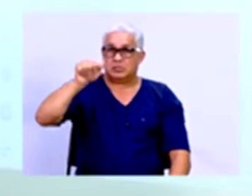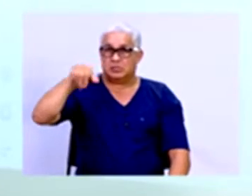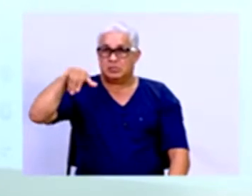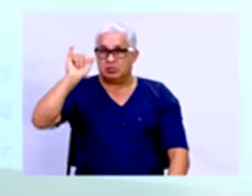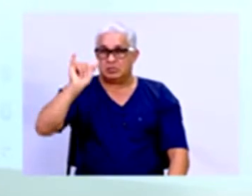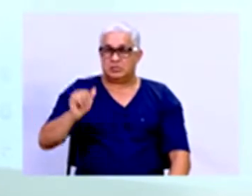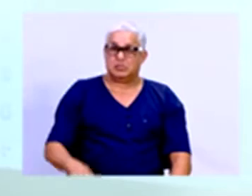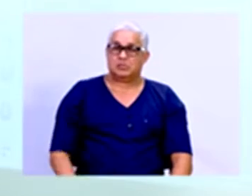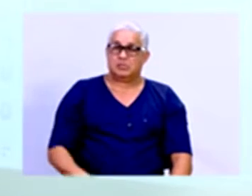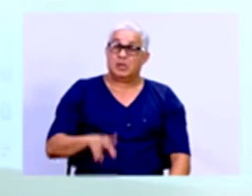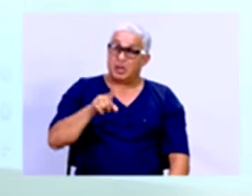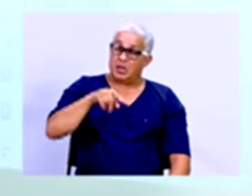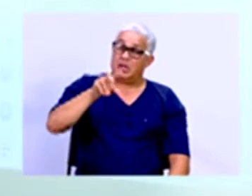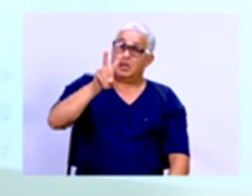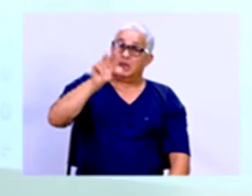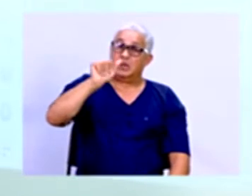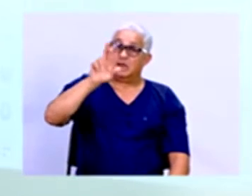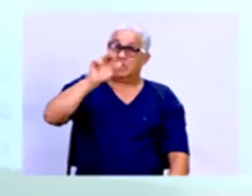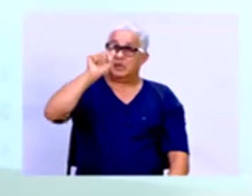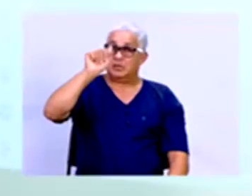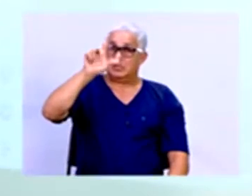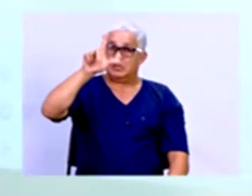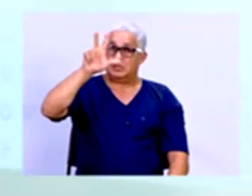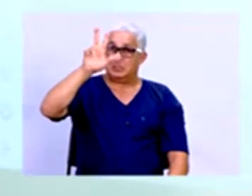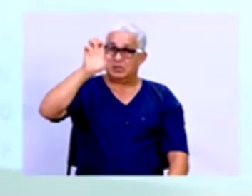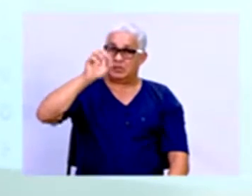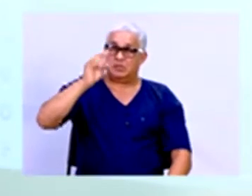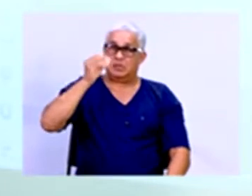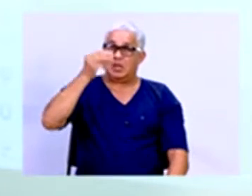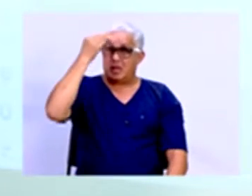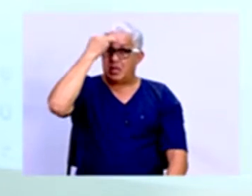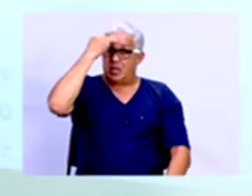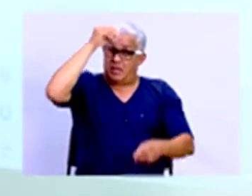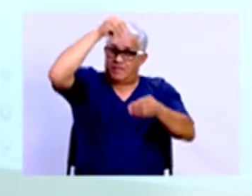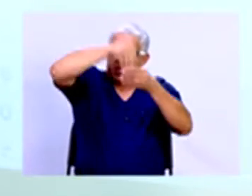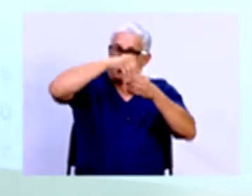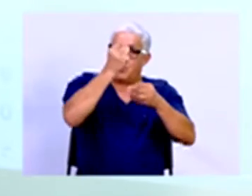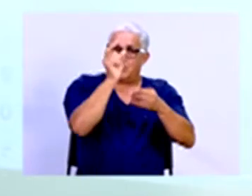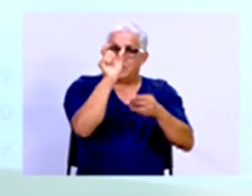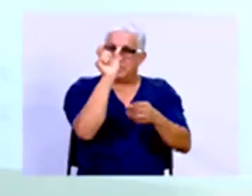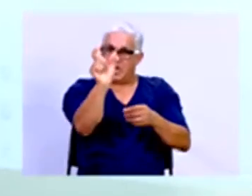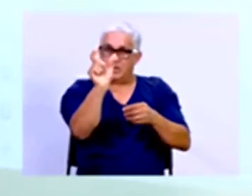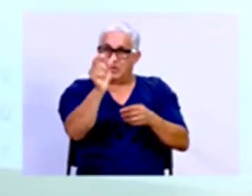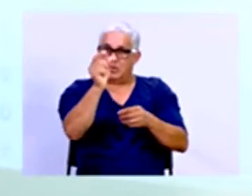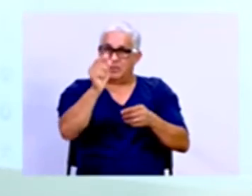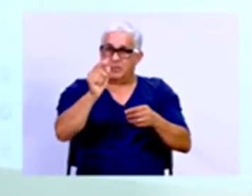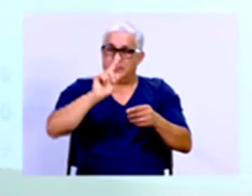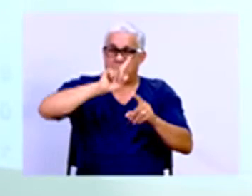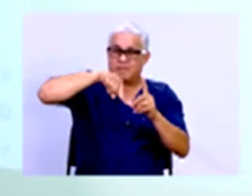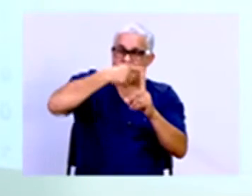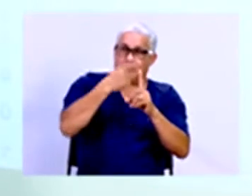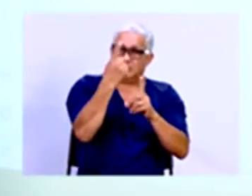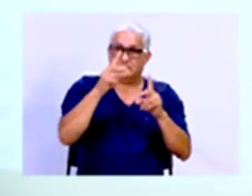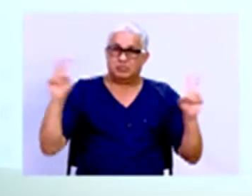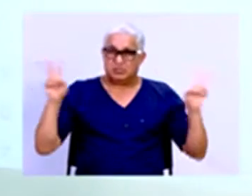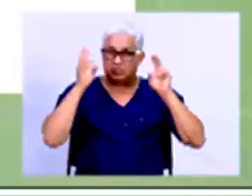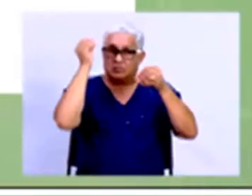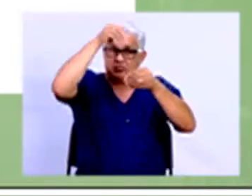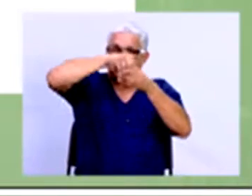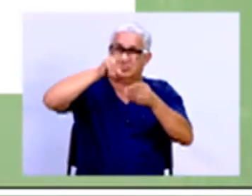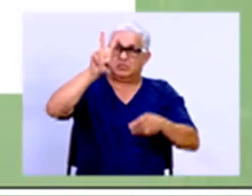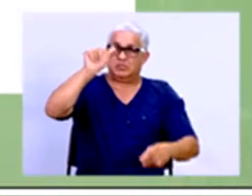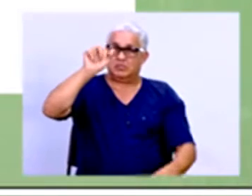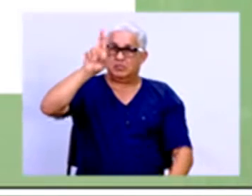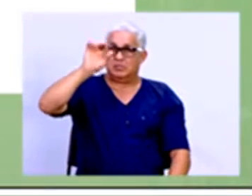uma variável é um espaço na memória, só que ele consegue armazenar mais de um valor dentro dessa variável. Né? Vamos ver como que ele